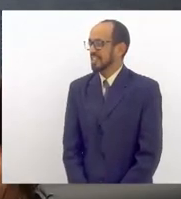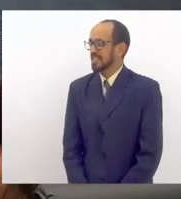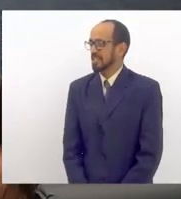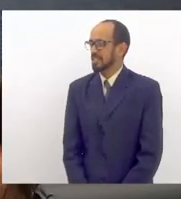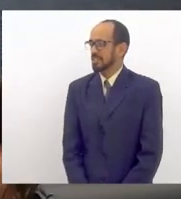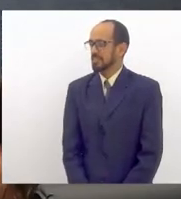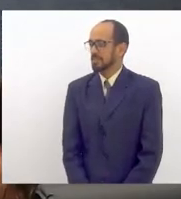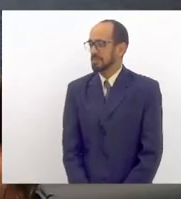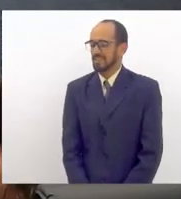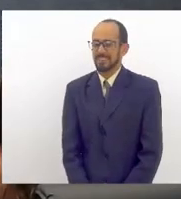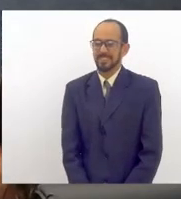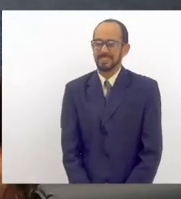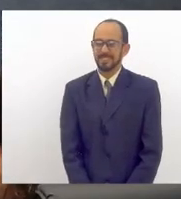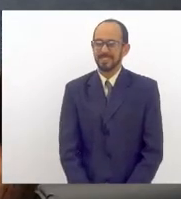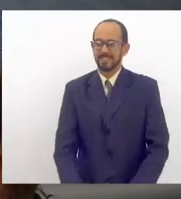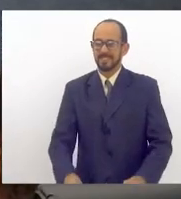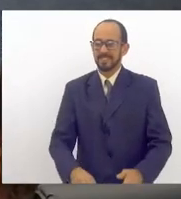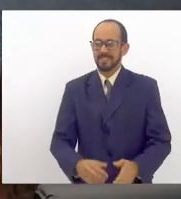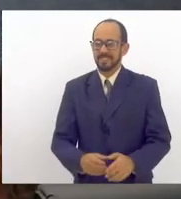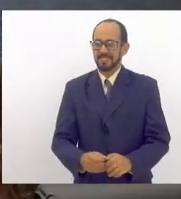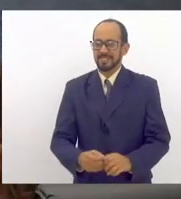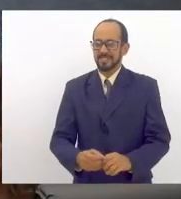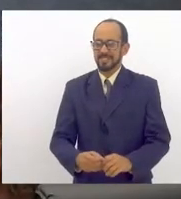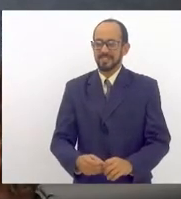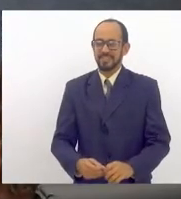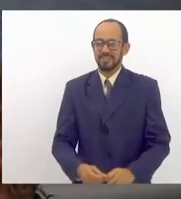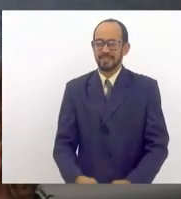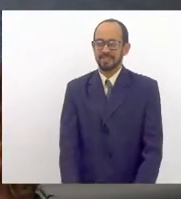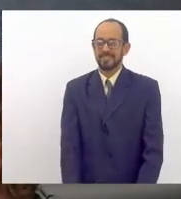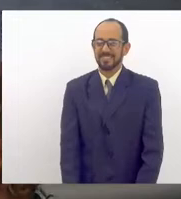muito acessível se você é Sindicalista hoje